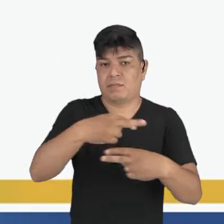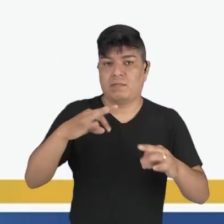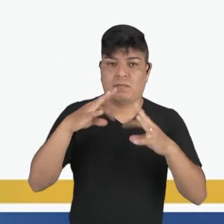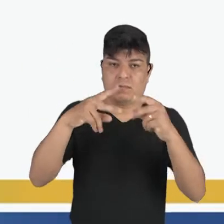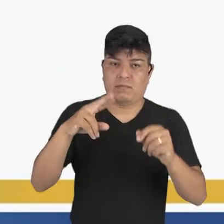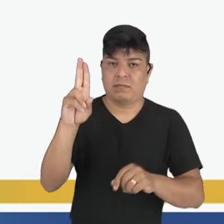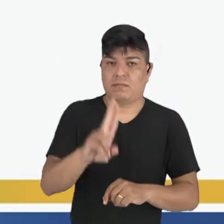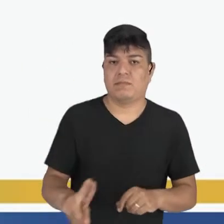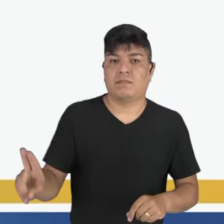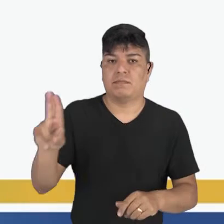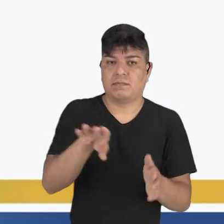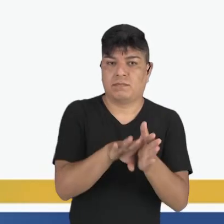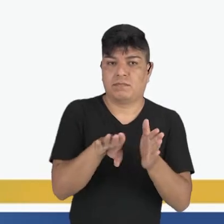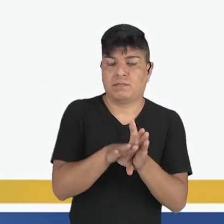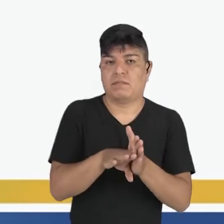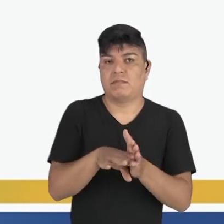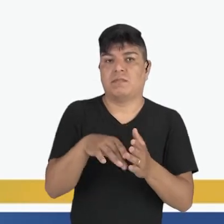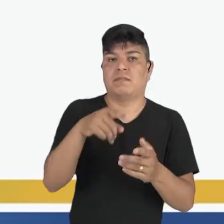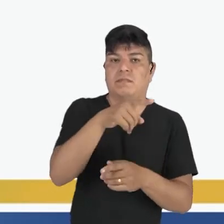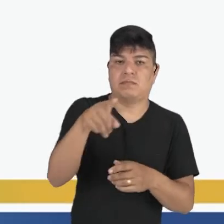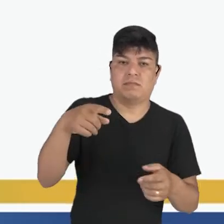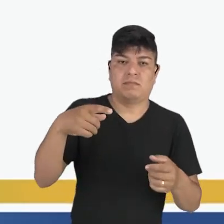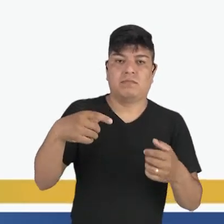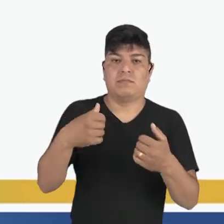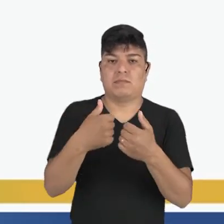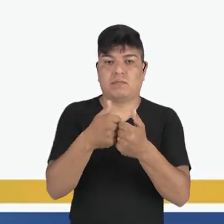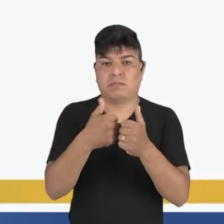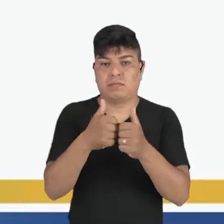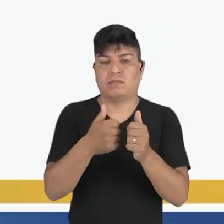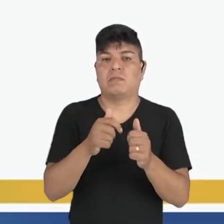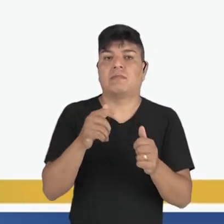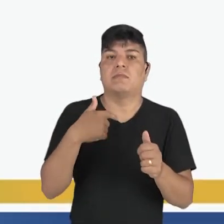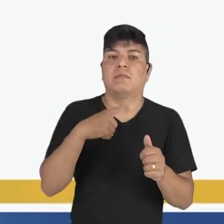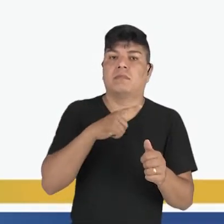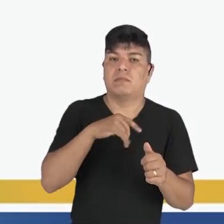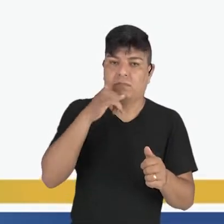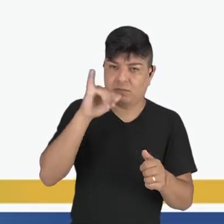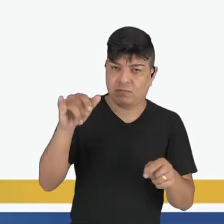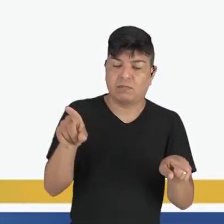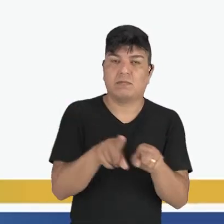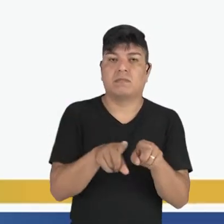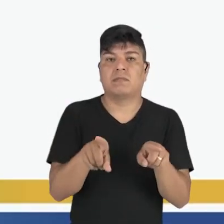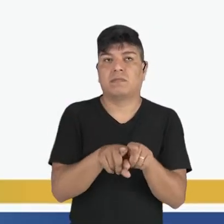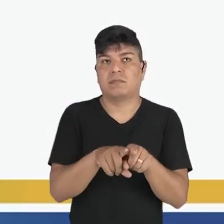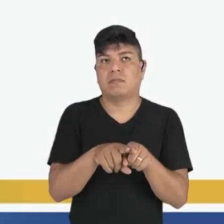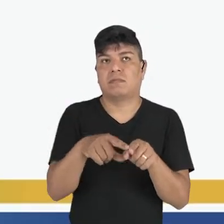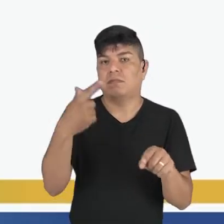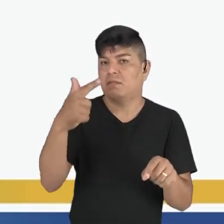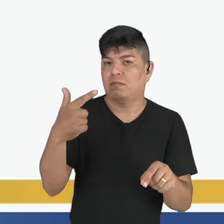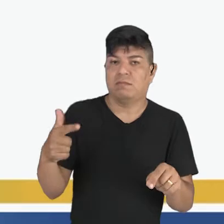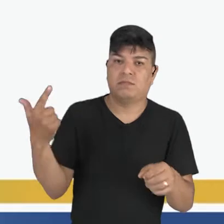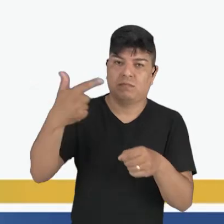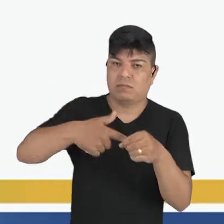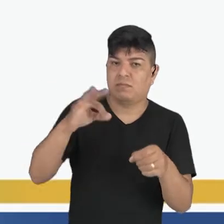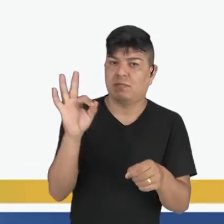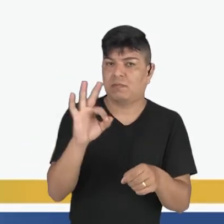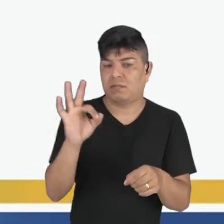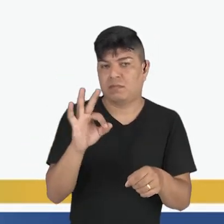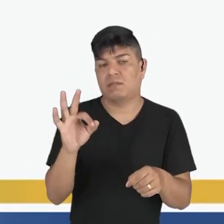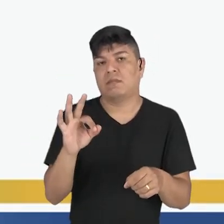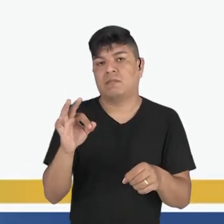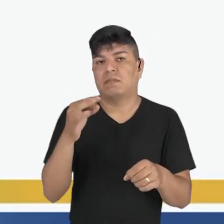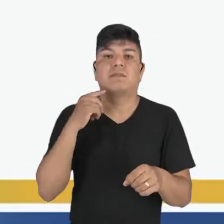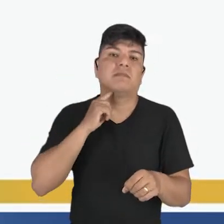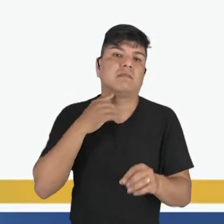mundo utiliza o transporte, né, para chegar. Mesmo que você ande de ônibus, né, nós temos também aí ônibus elétricos, né, que não são movidos aí a gasolina